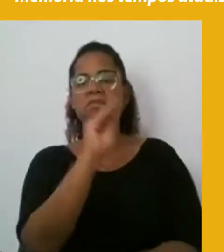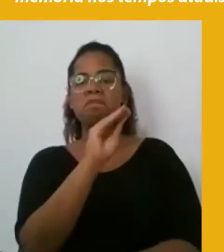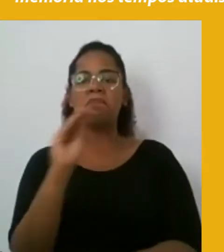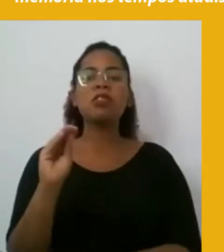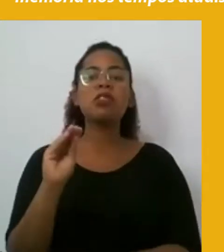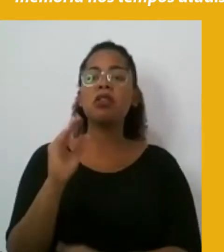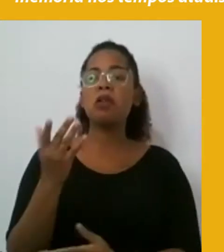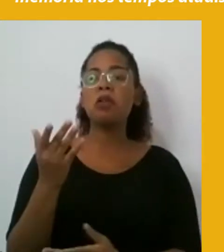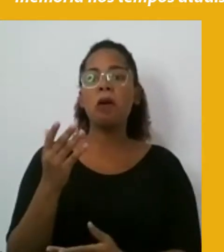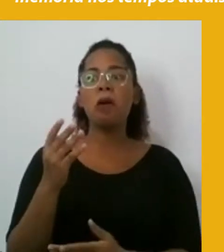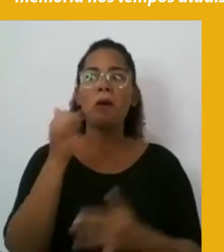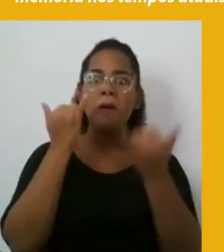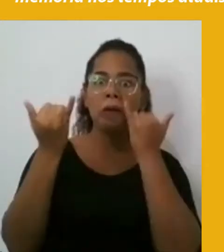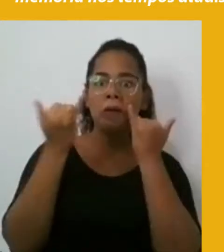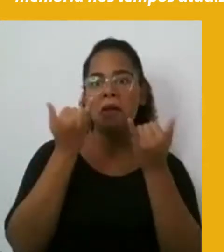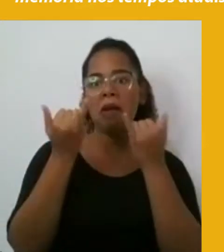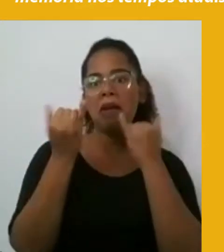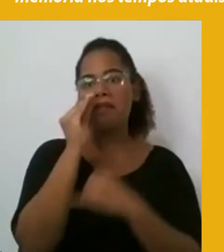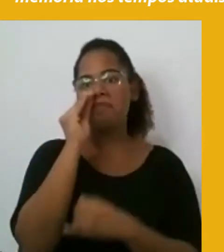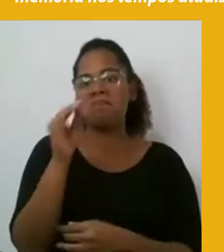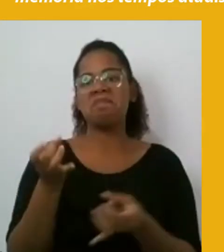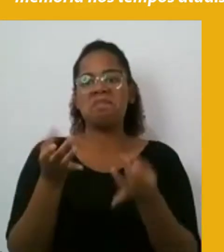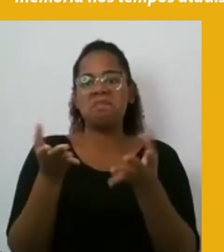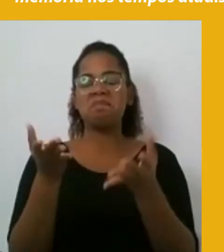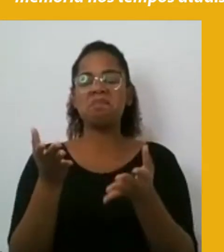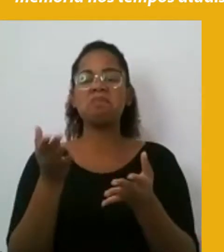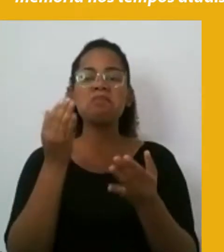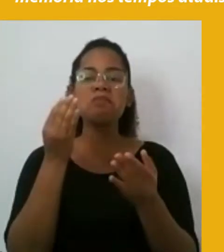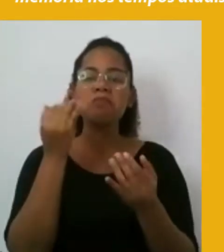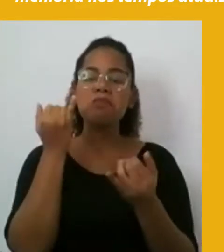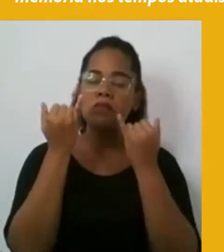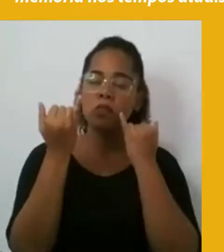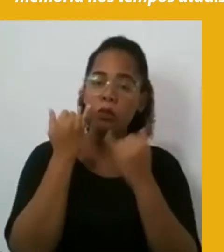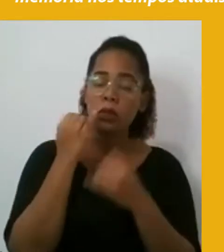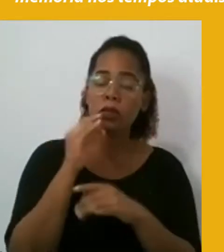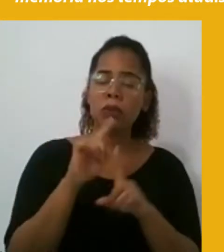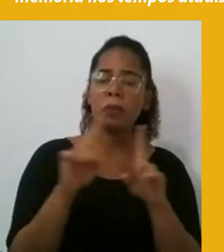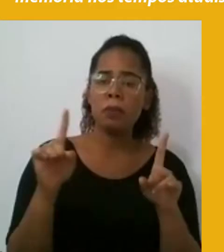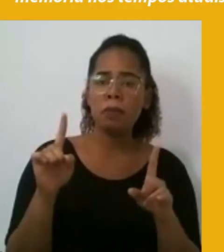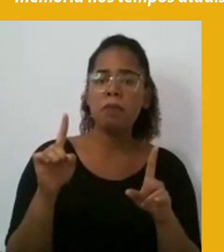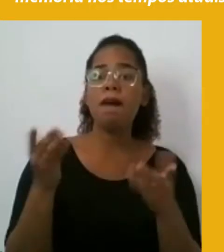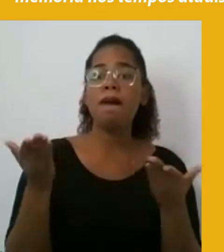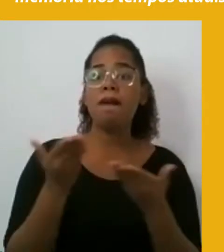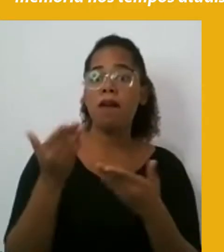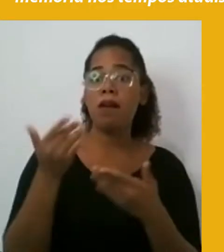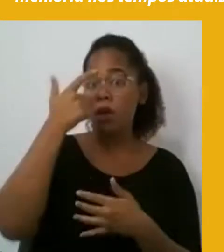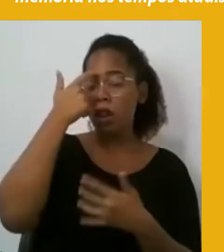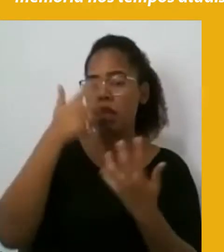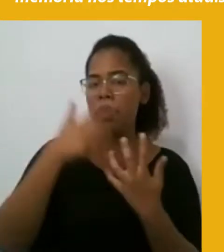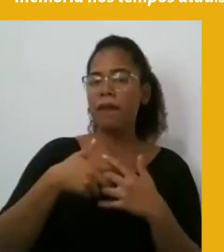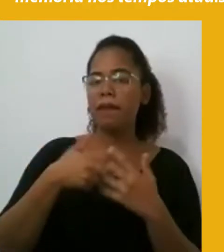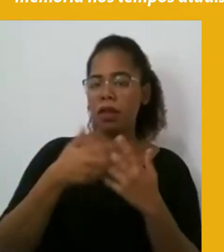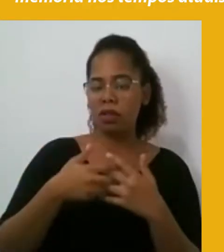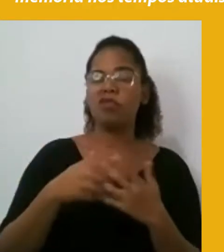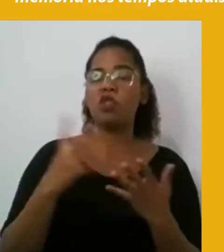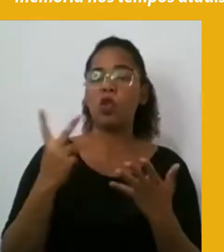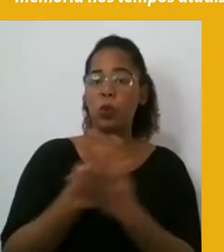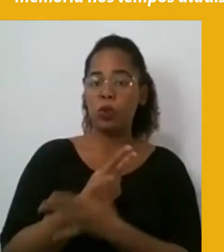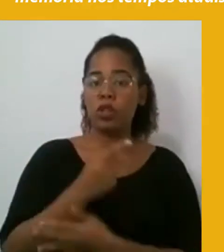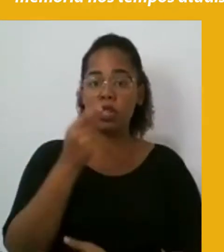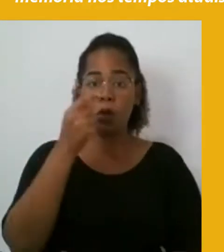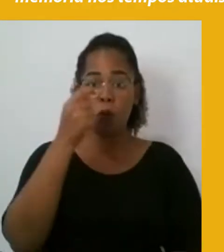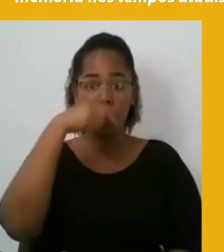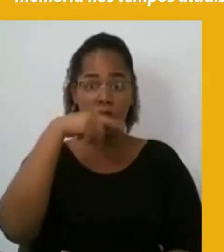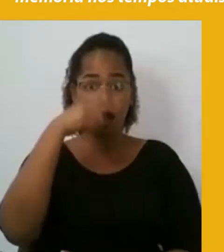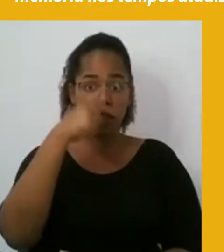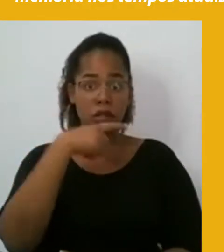disso. Então, assim, na minha cabeça, refletir sobre a pandemia lá de 18, ela era uma pista de